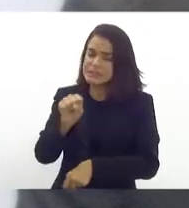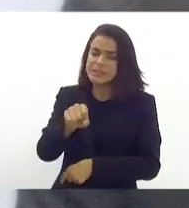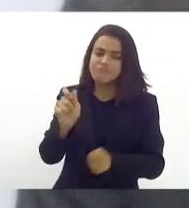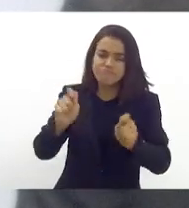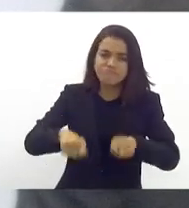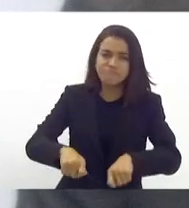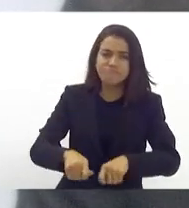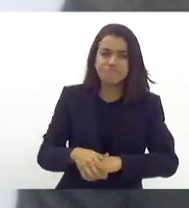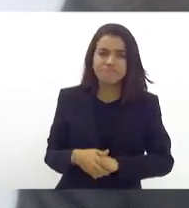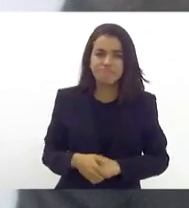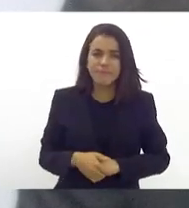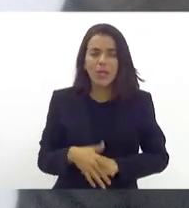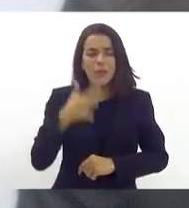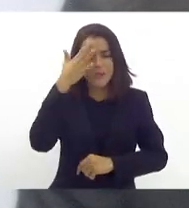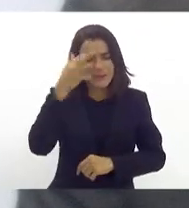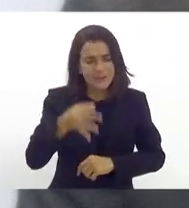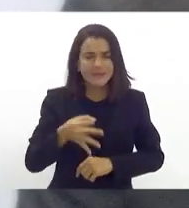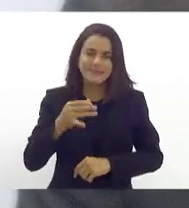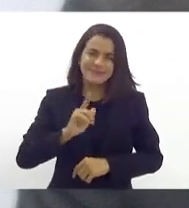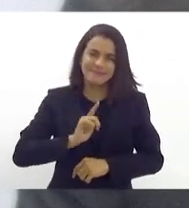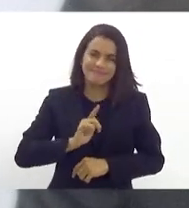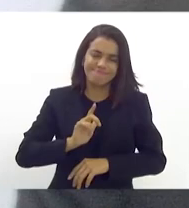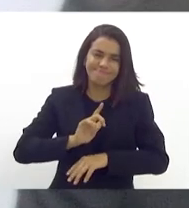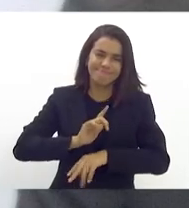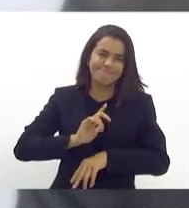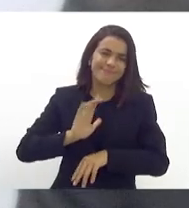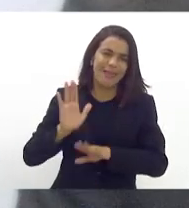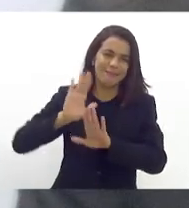possível tenho certeza que deve